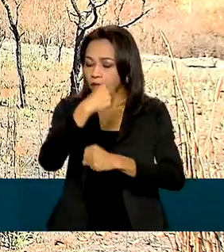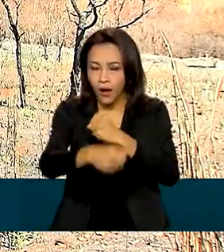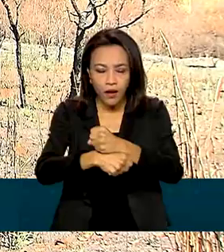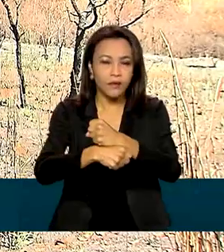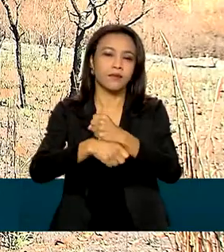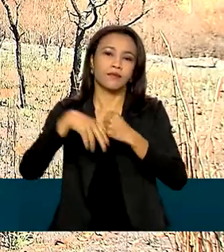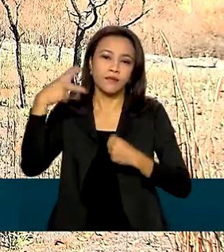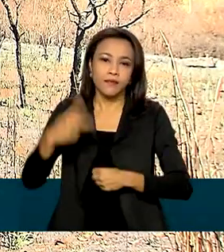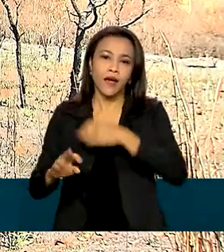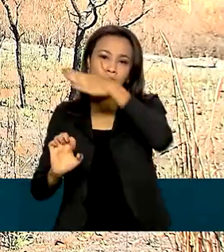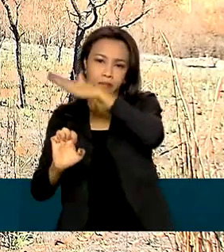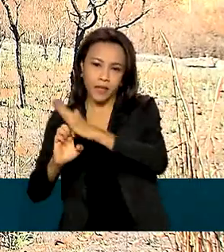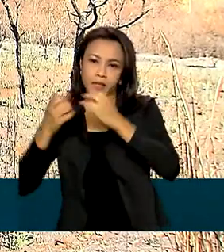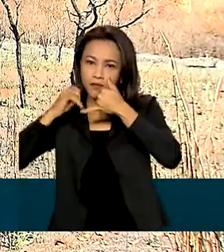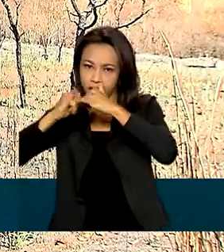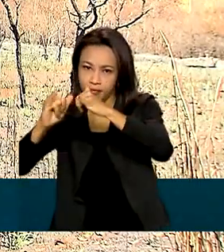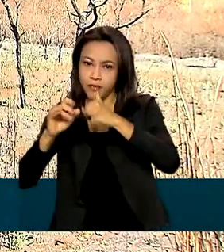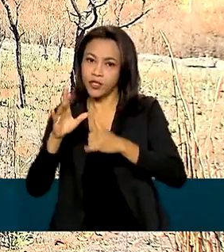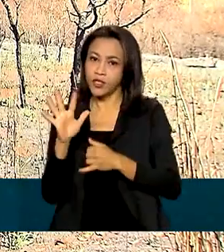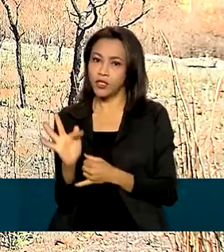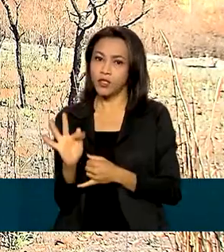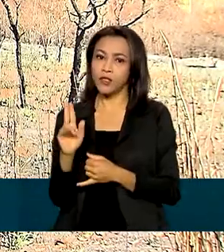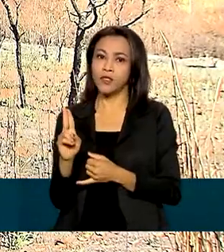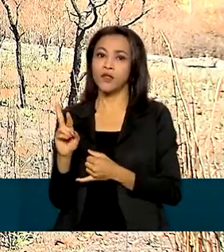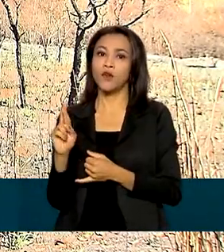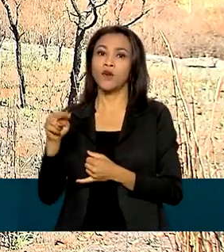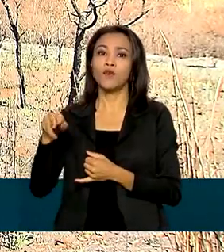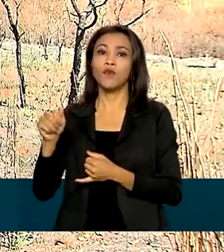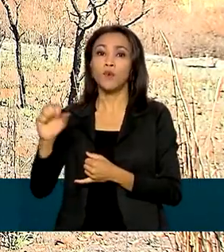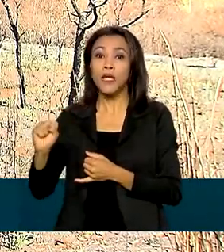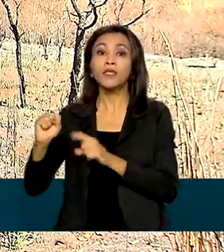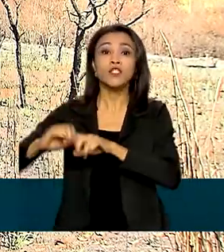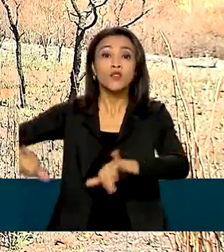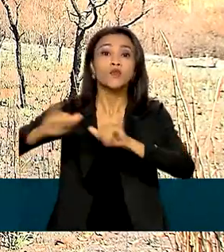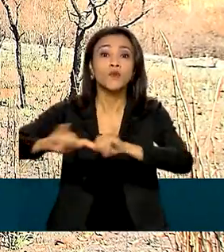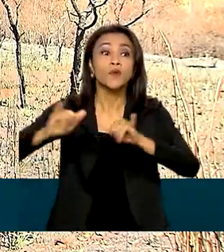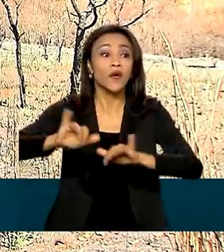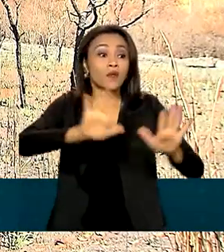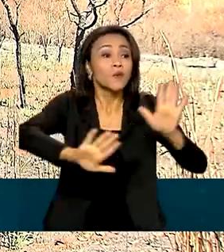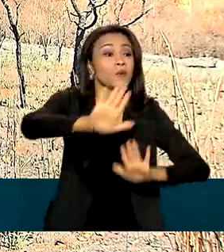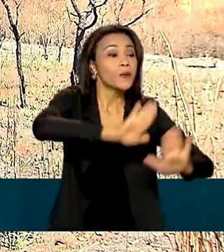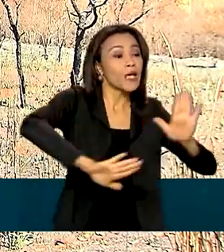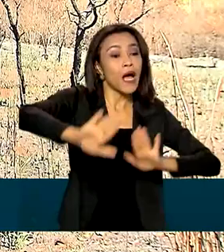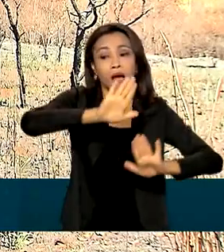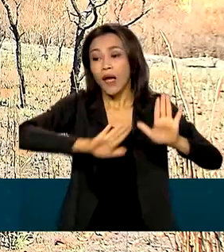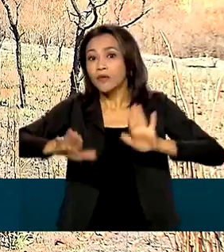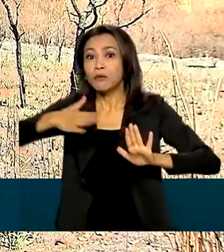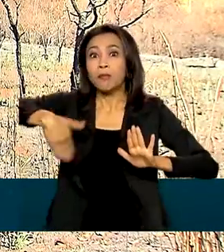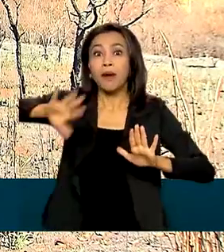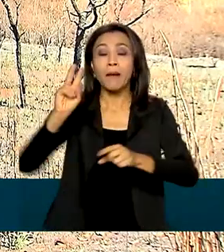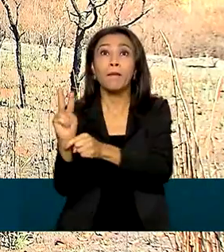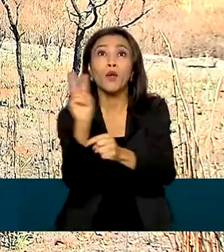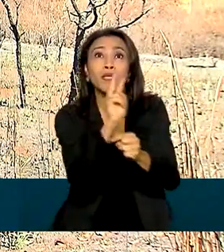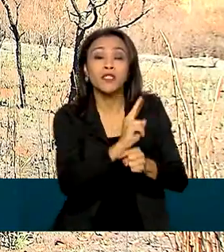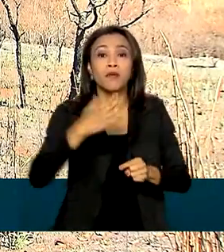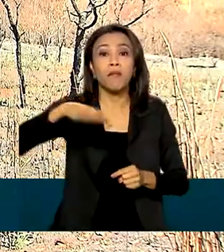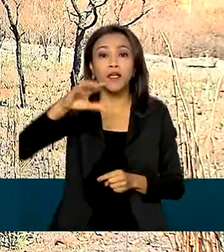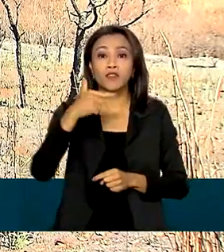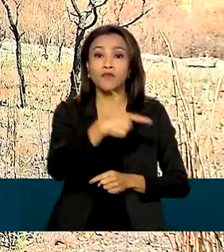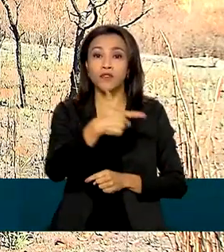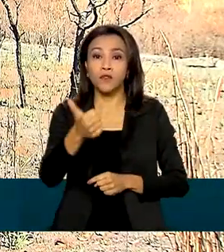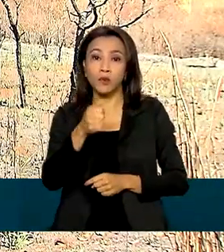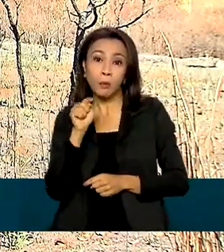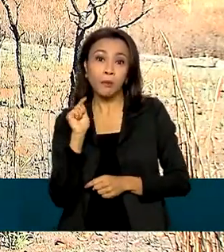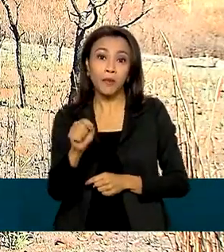Furnas Centrais Elétricas promove campanhas para proteger os mais de 21 mil quilômetros de